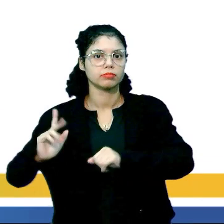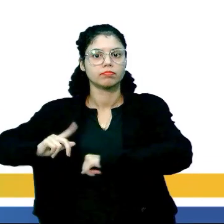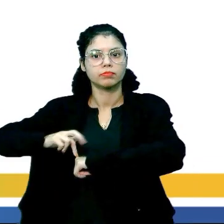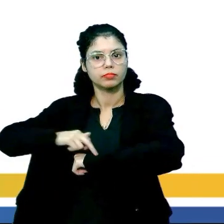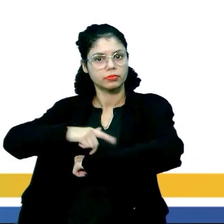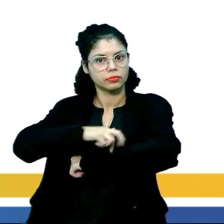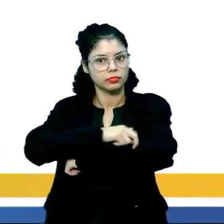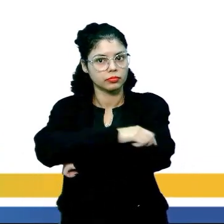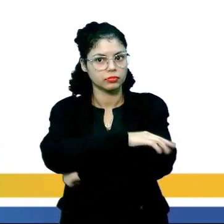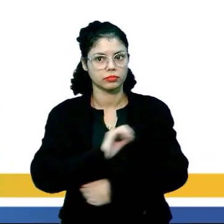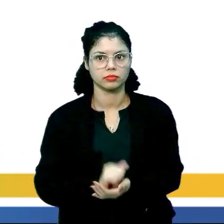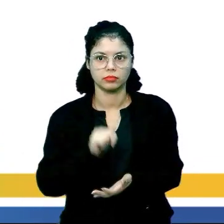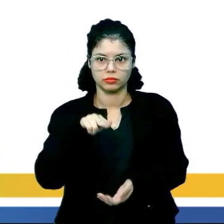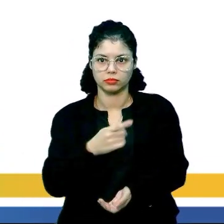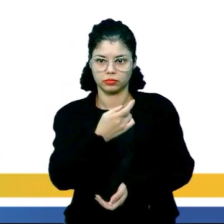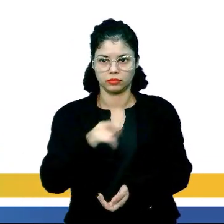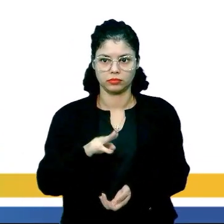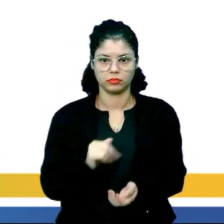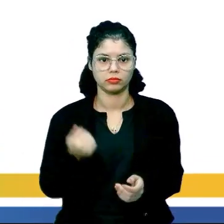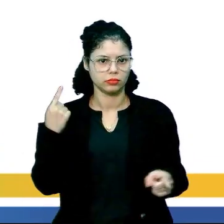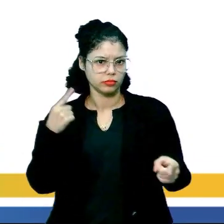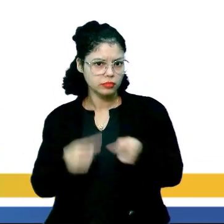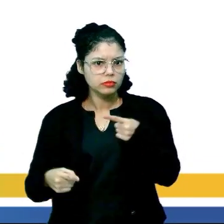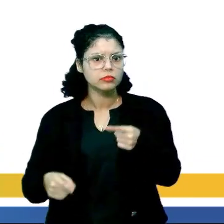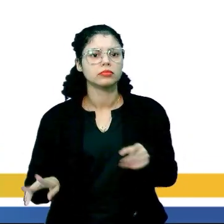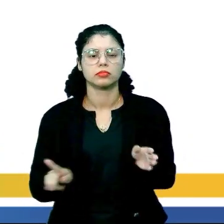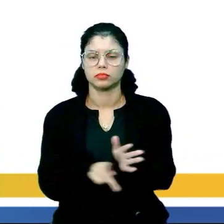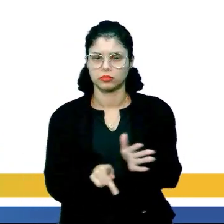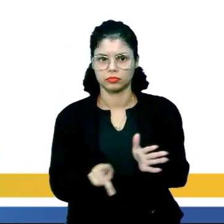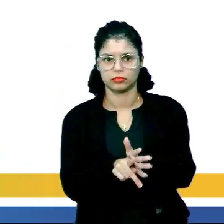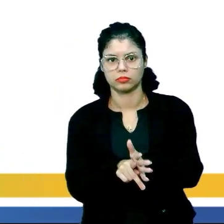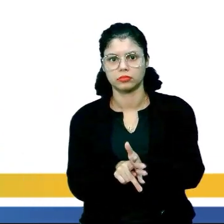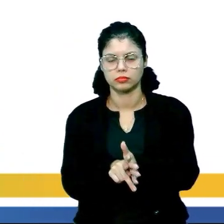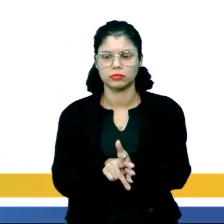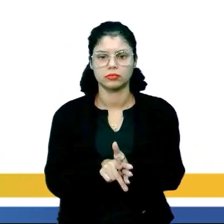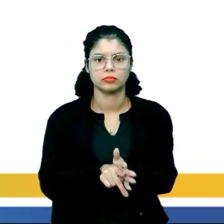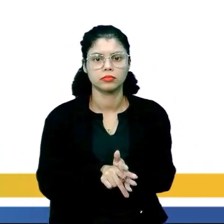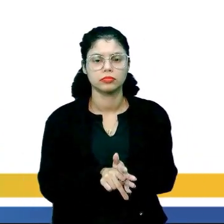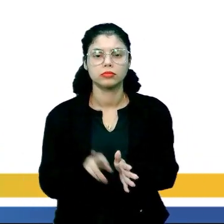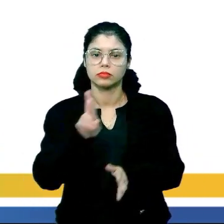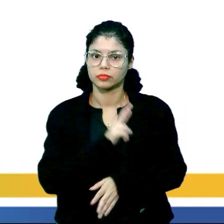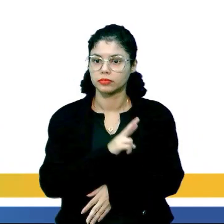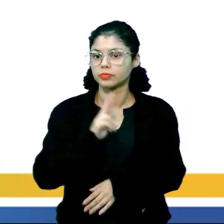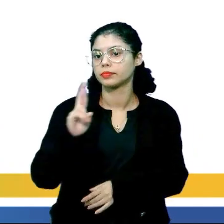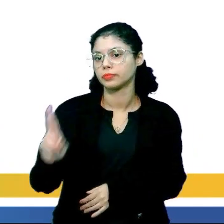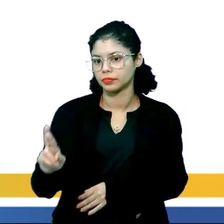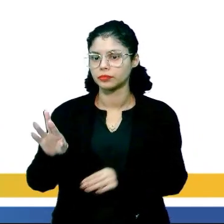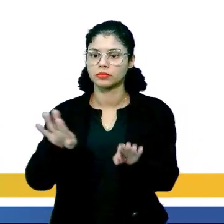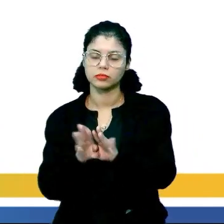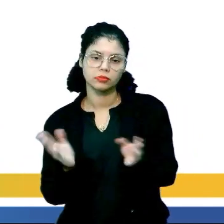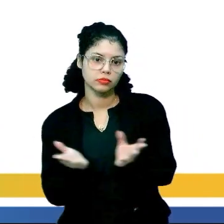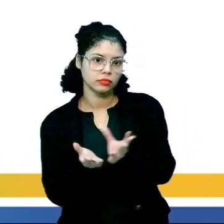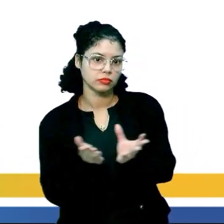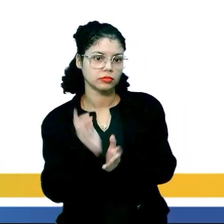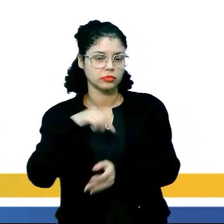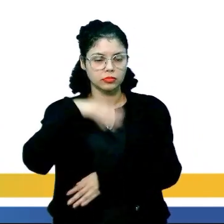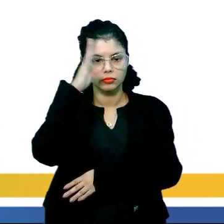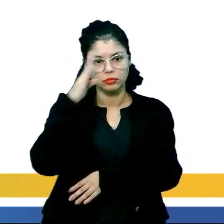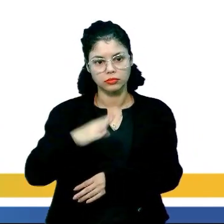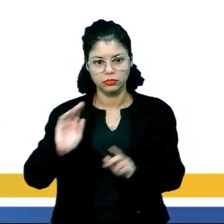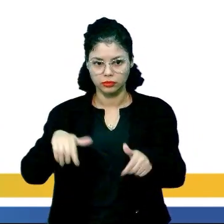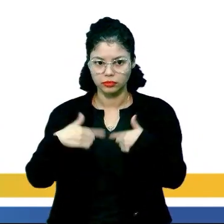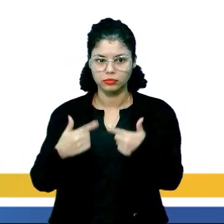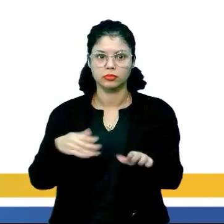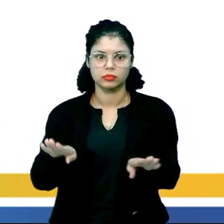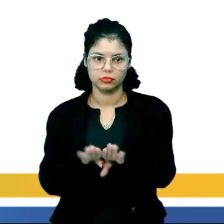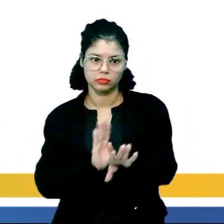surgem as roupas unissex, que antes eram proibidas, inclusive as religiões, a religião cristã aqui no Brasil